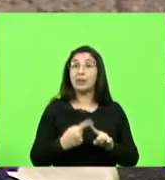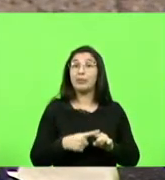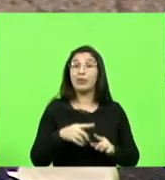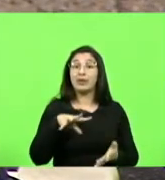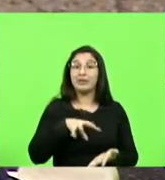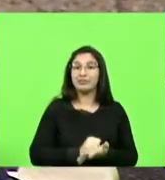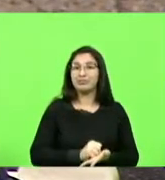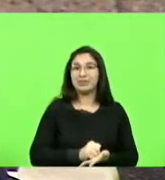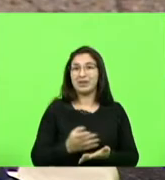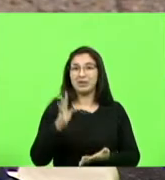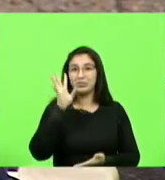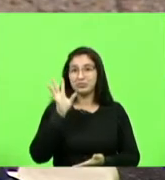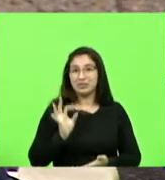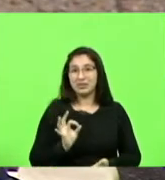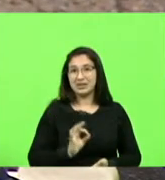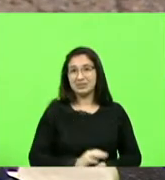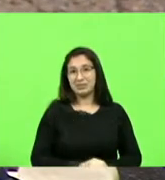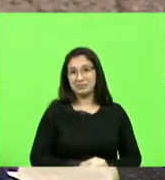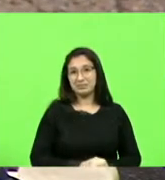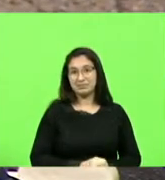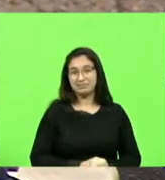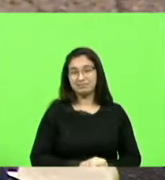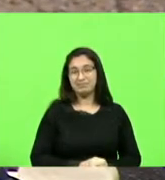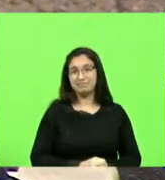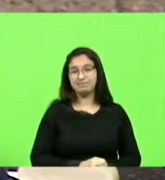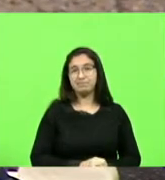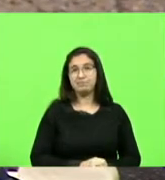contratados, nem eles conhecem o contrato, pelo visto.